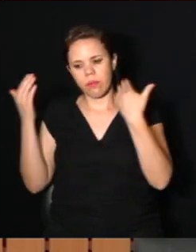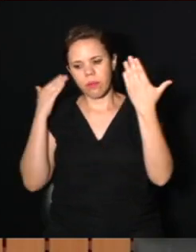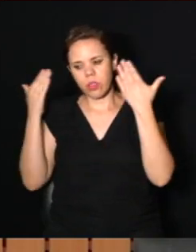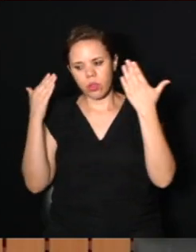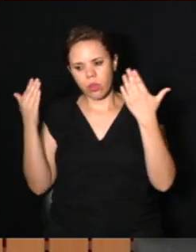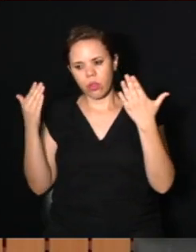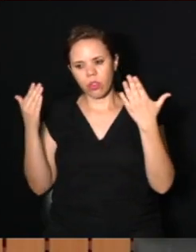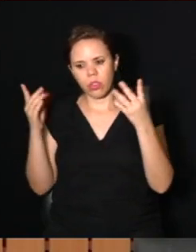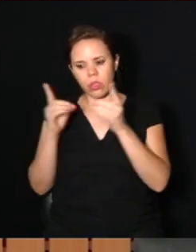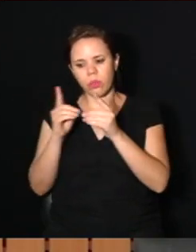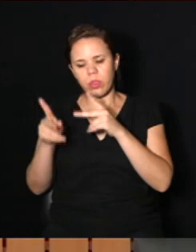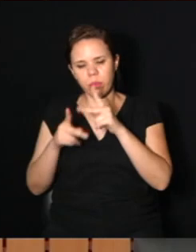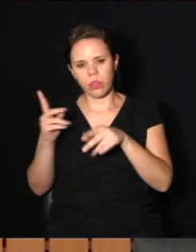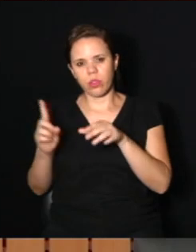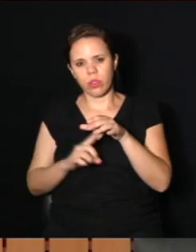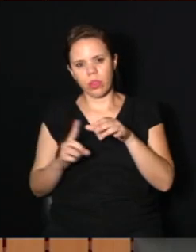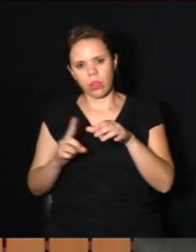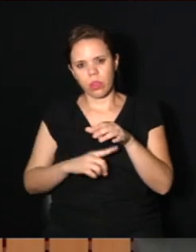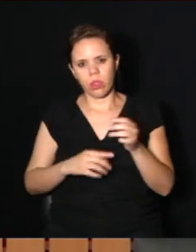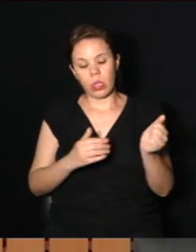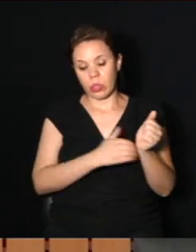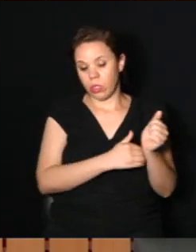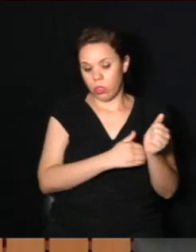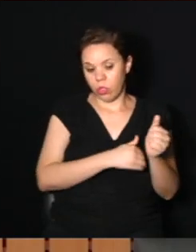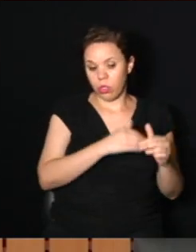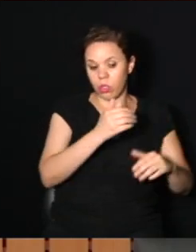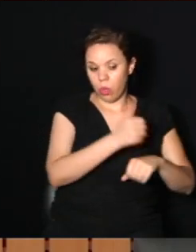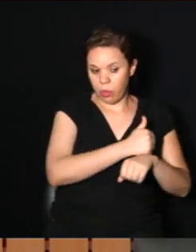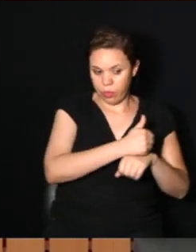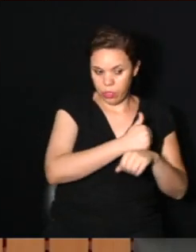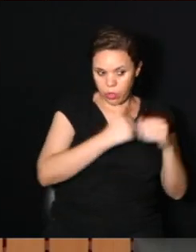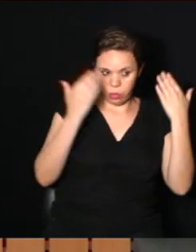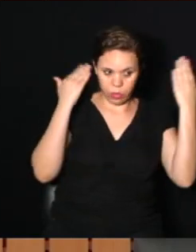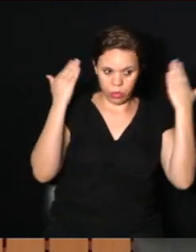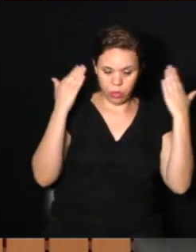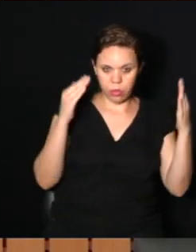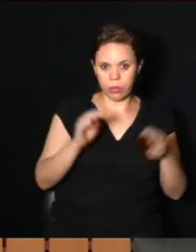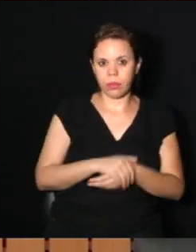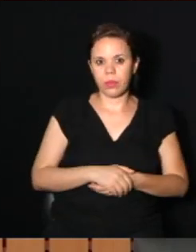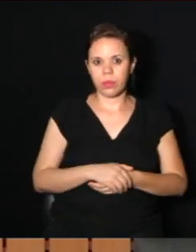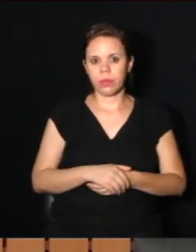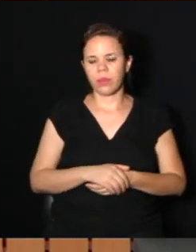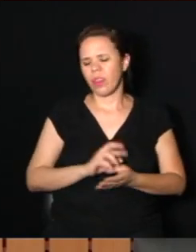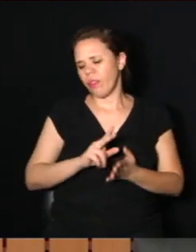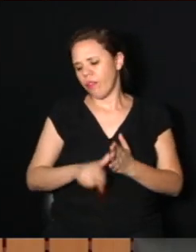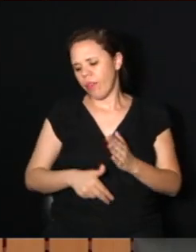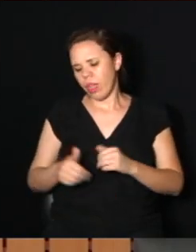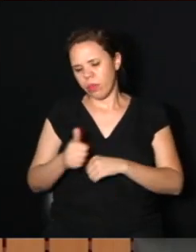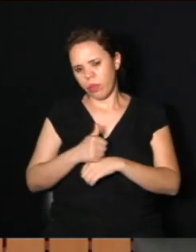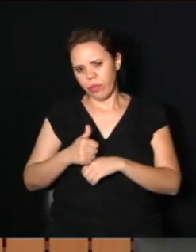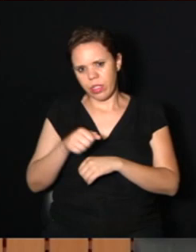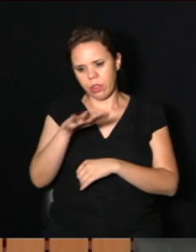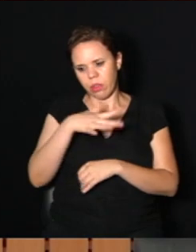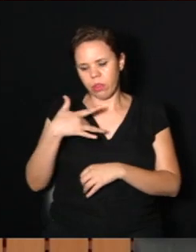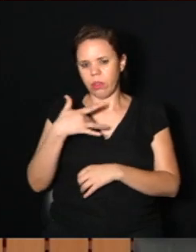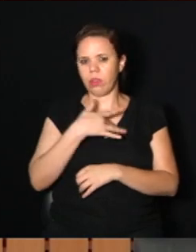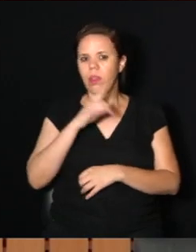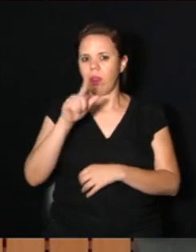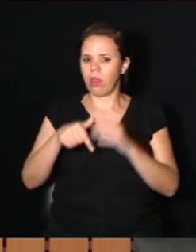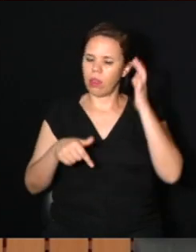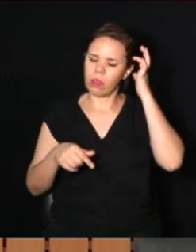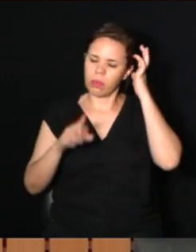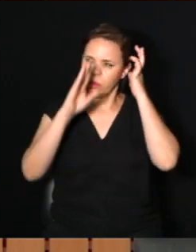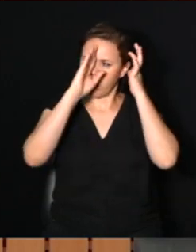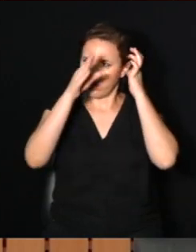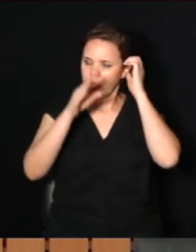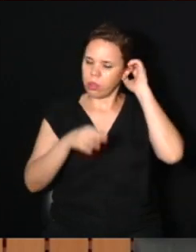Então, sigilo para a profissão, não só a profissão da psicologia, como muitas outras profissões do campo da saúde, é algo que é